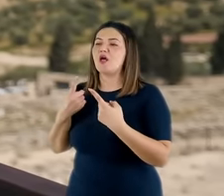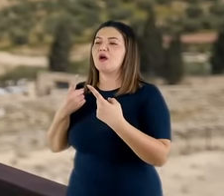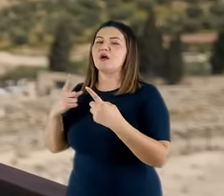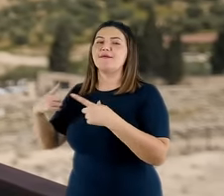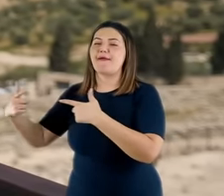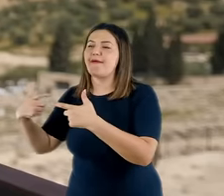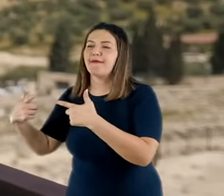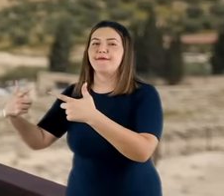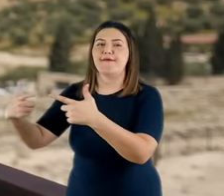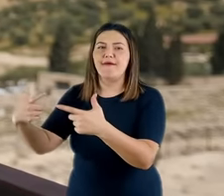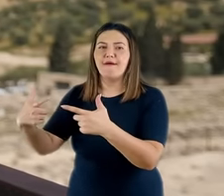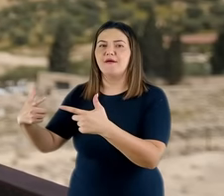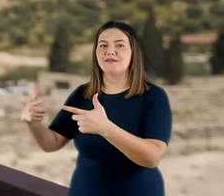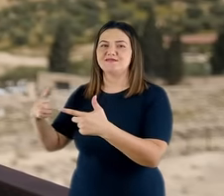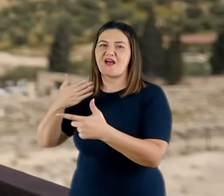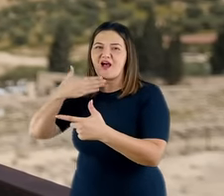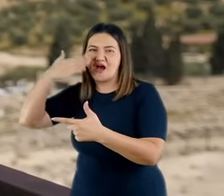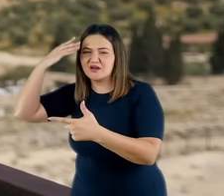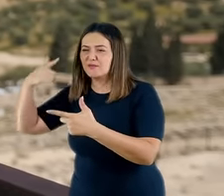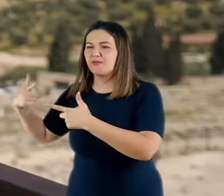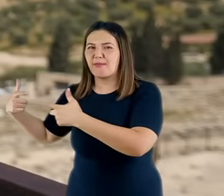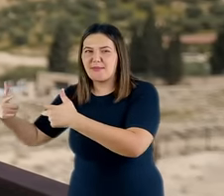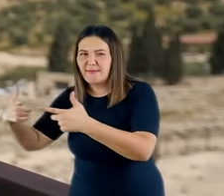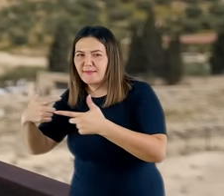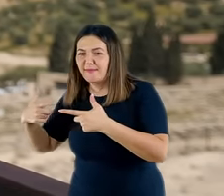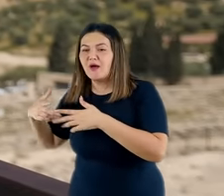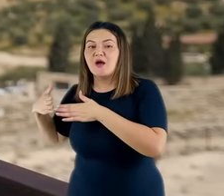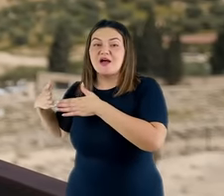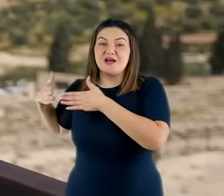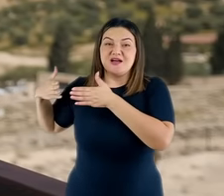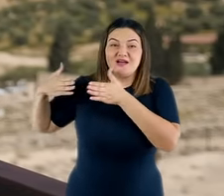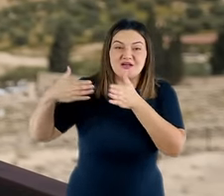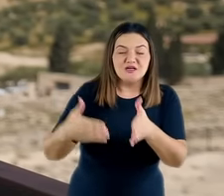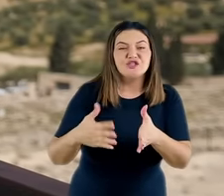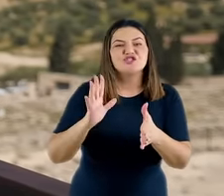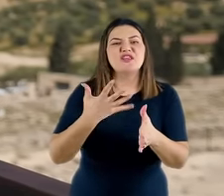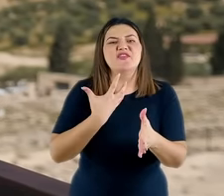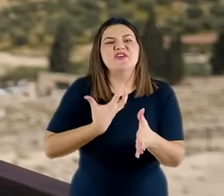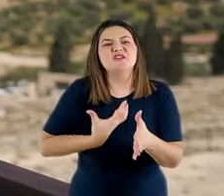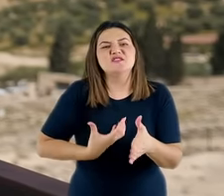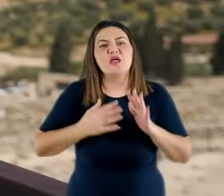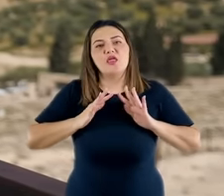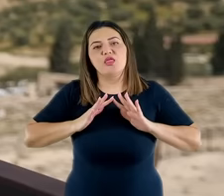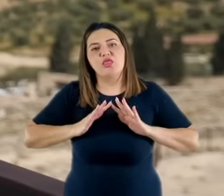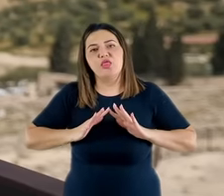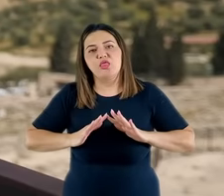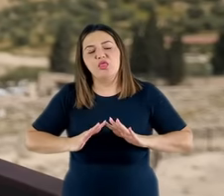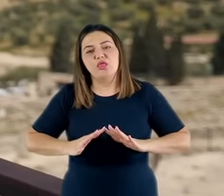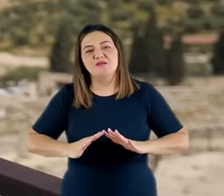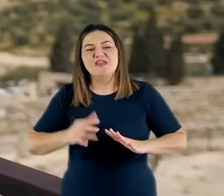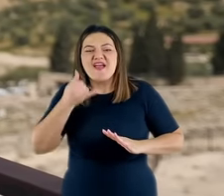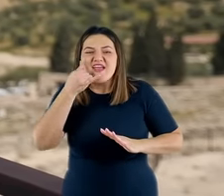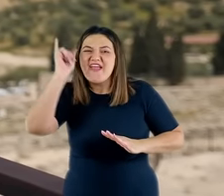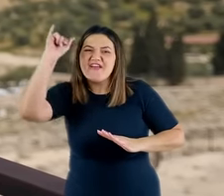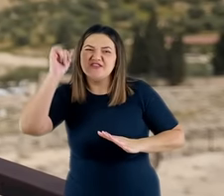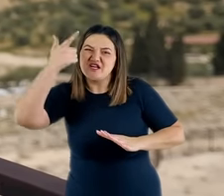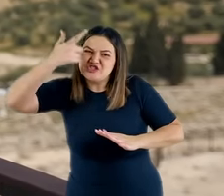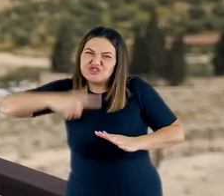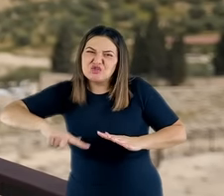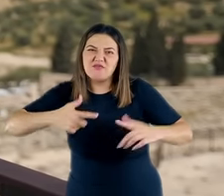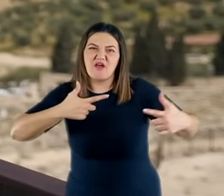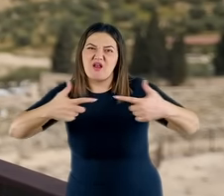tinham, talvez, muita força militar para suportar uma nova investida. Portanto, dessa vez, para evitar